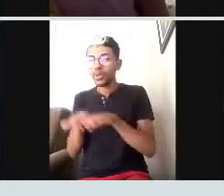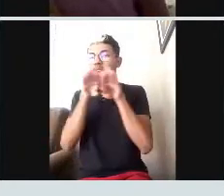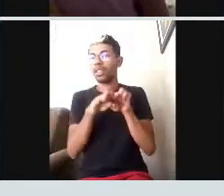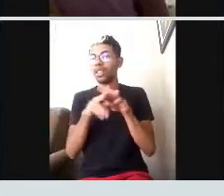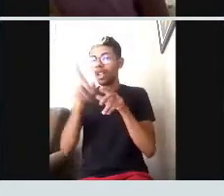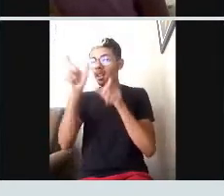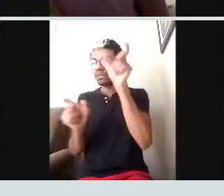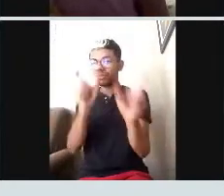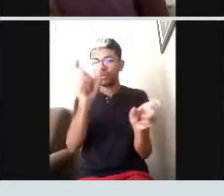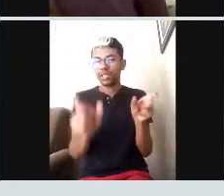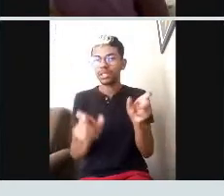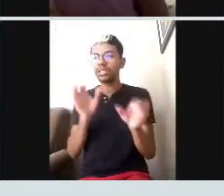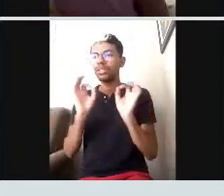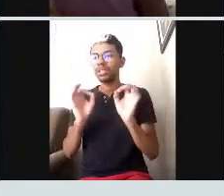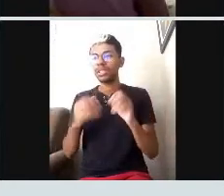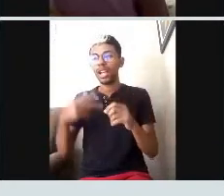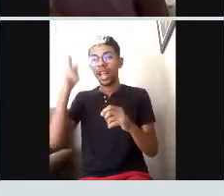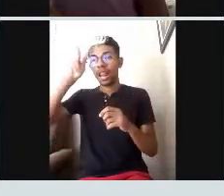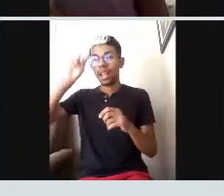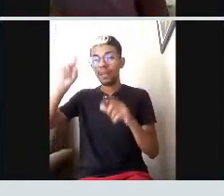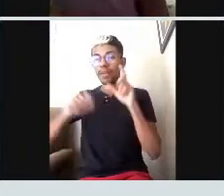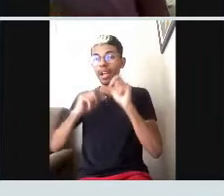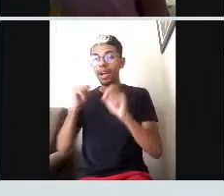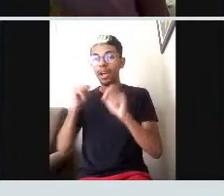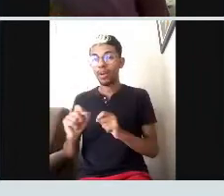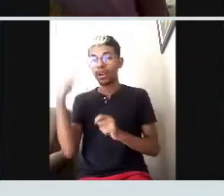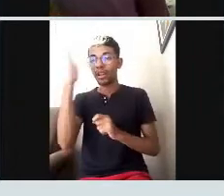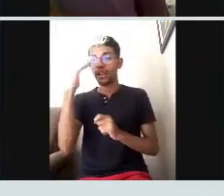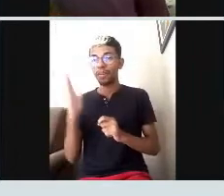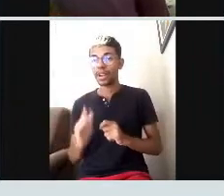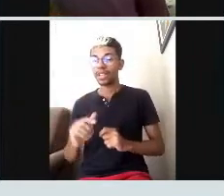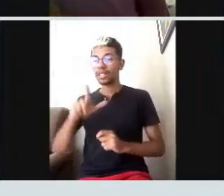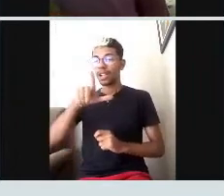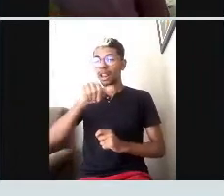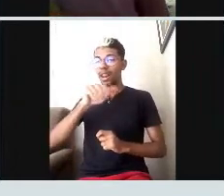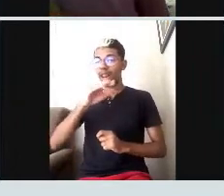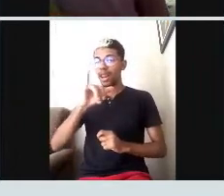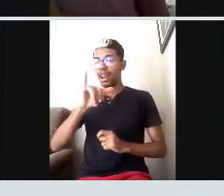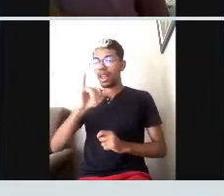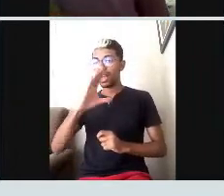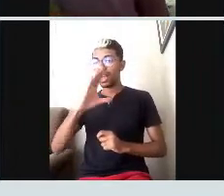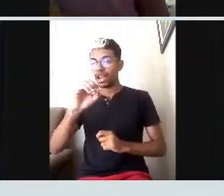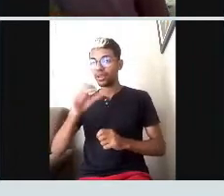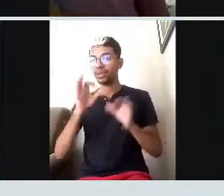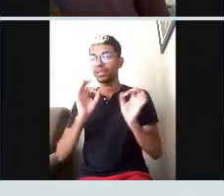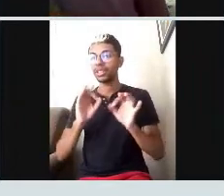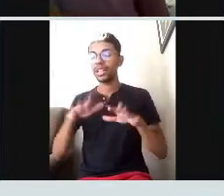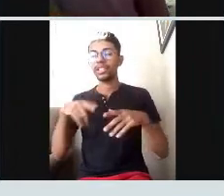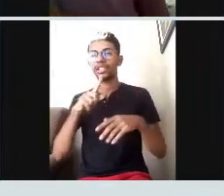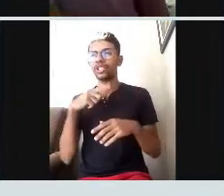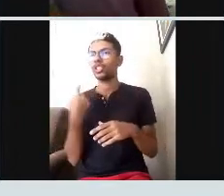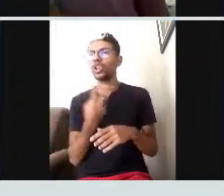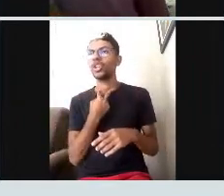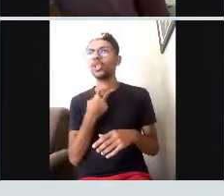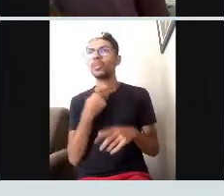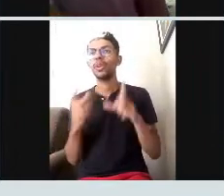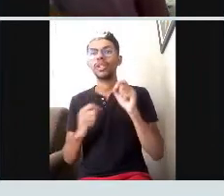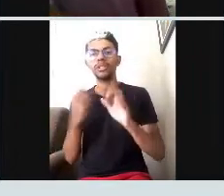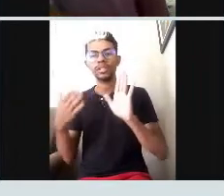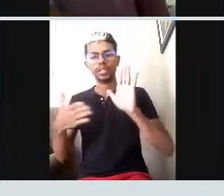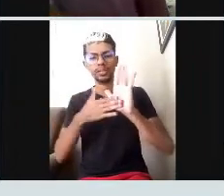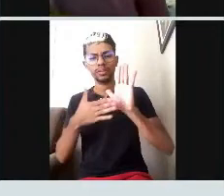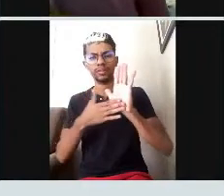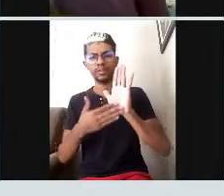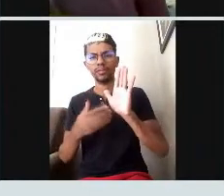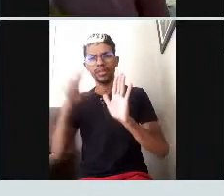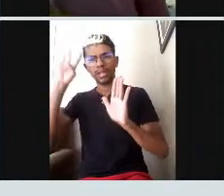Estado é laico e várias outras características. Que, enfim, a gente não vai fazer uma proposta de intervenção ferindo o próximo.